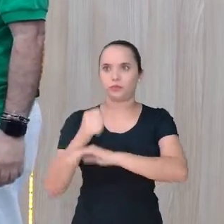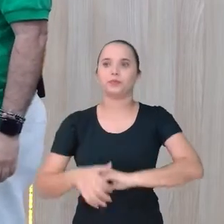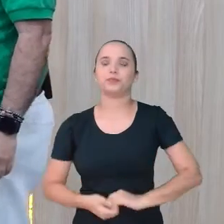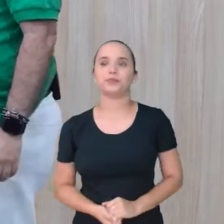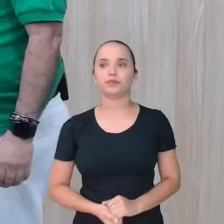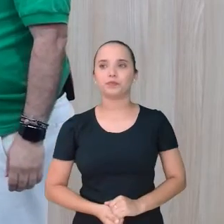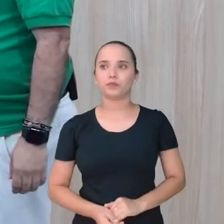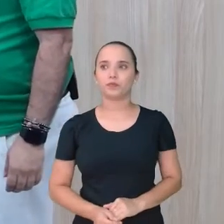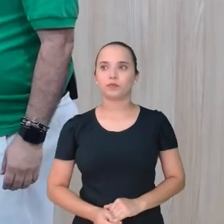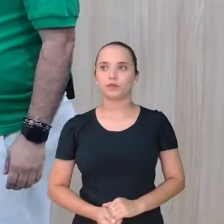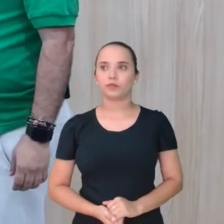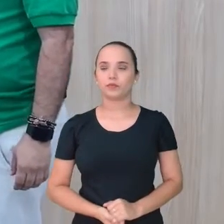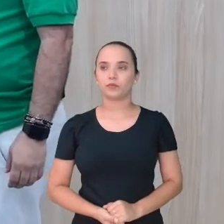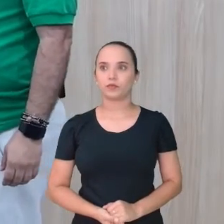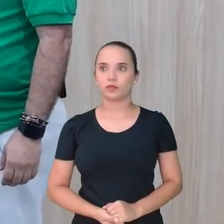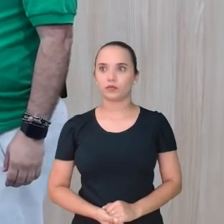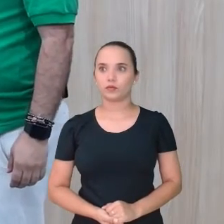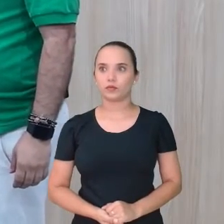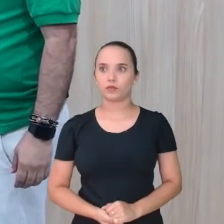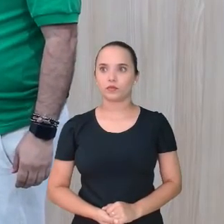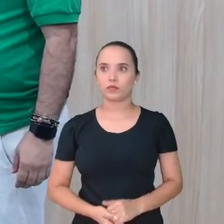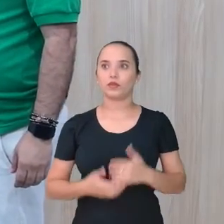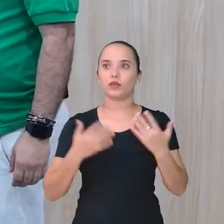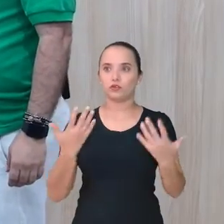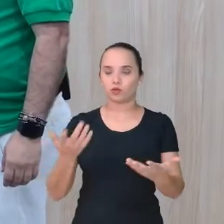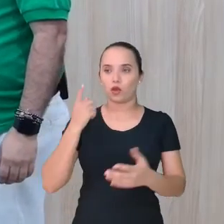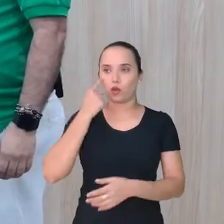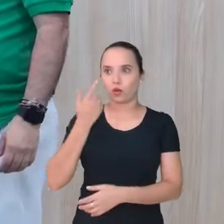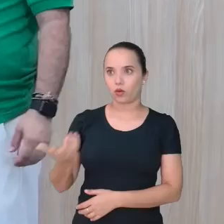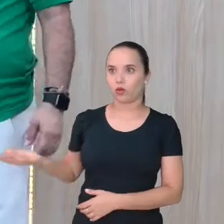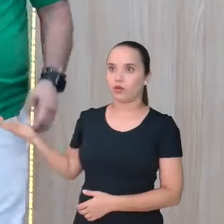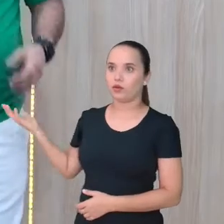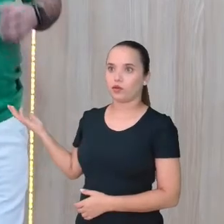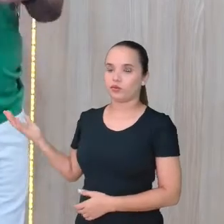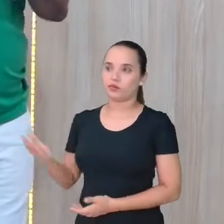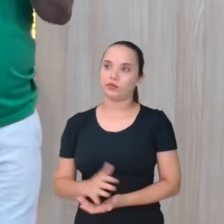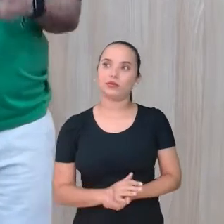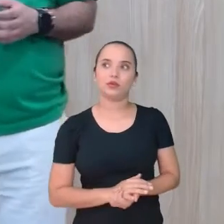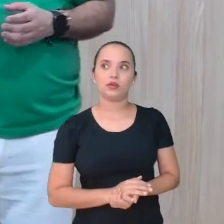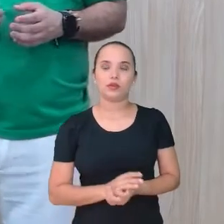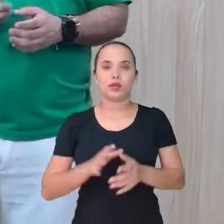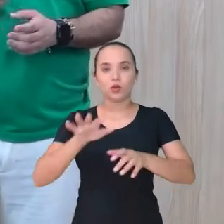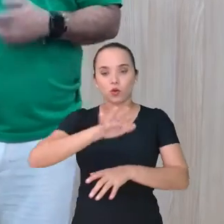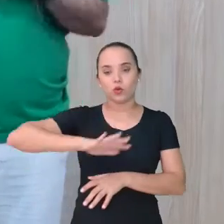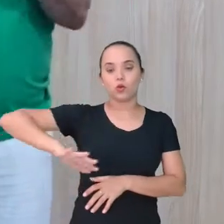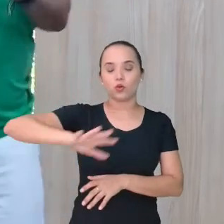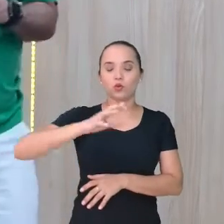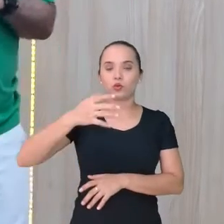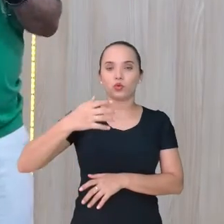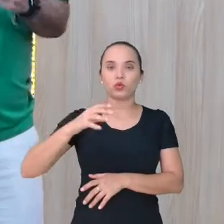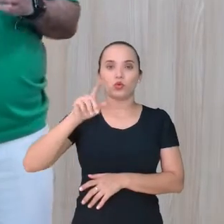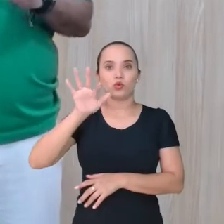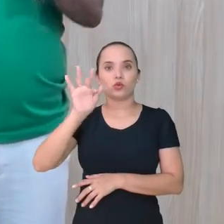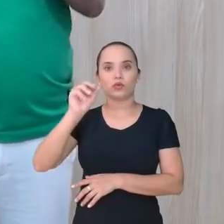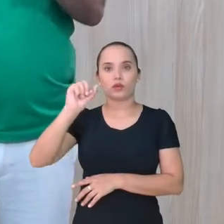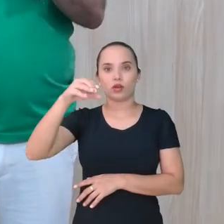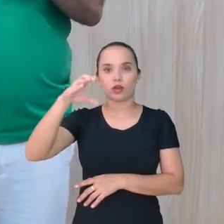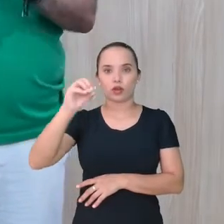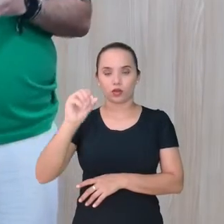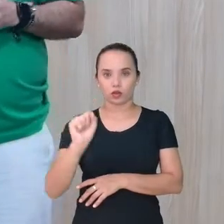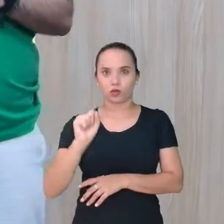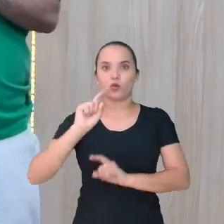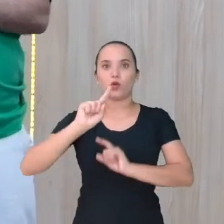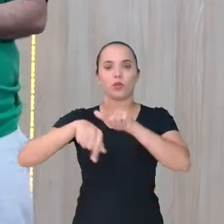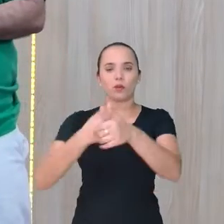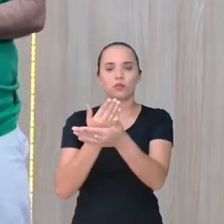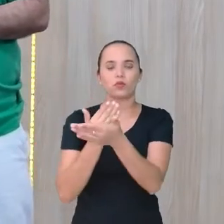soldados, né? Então, a gente já colocou isso aqui. E o reino dos francos, depois da sua instalação, ele vai ser